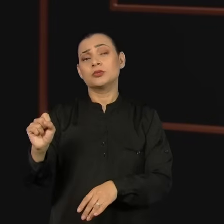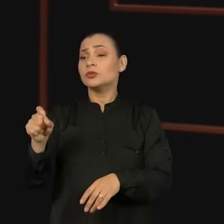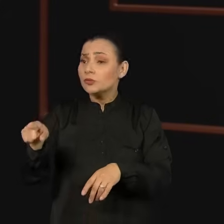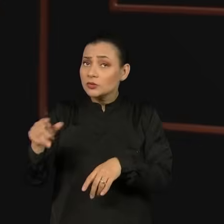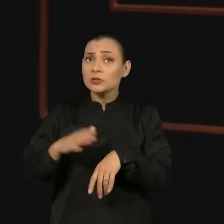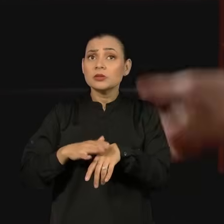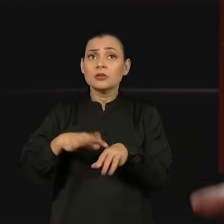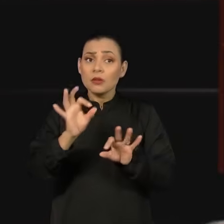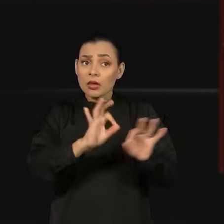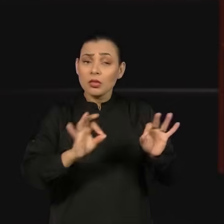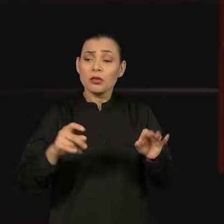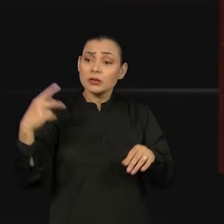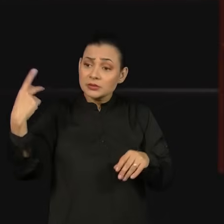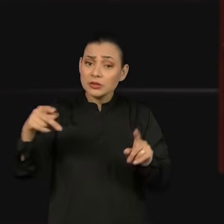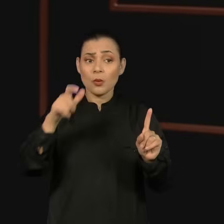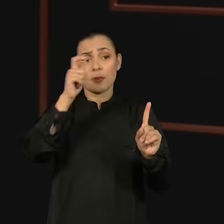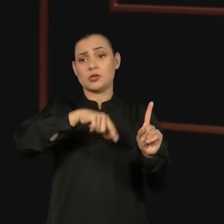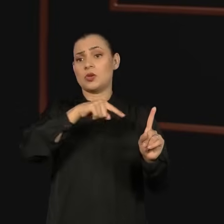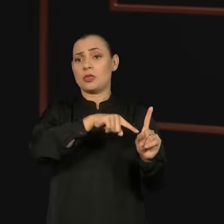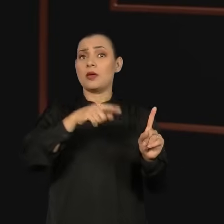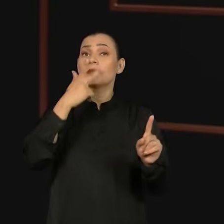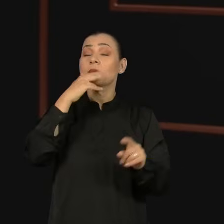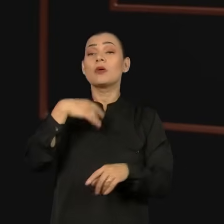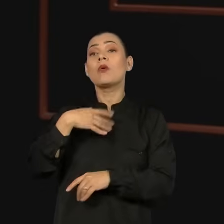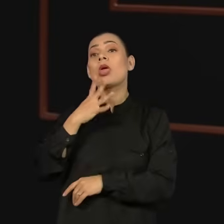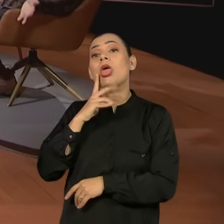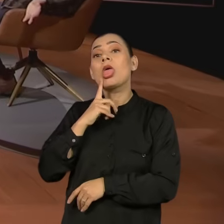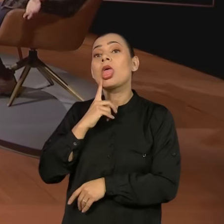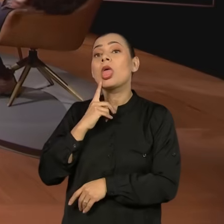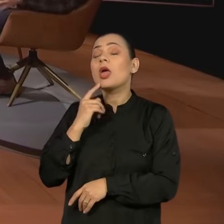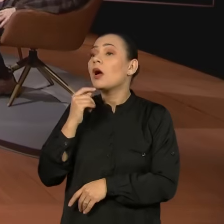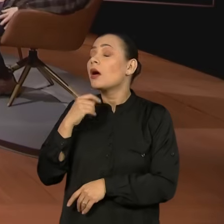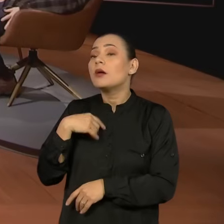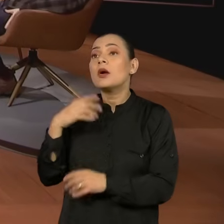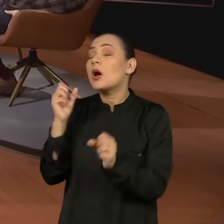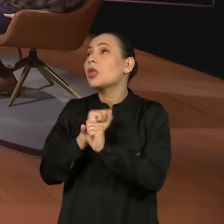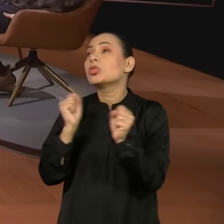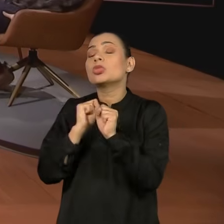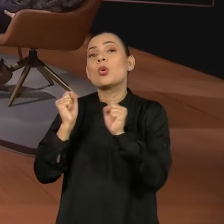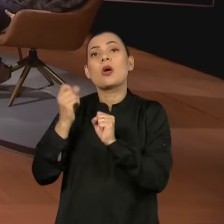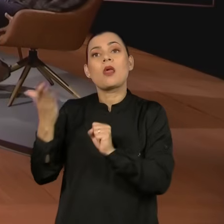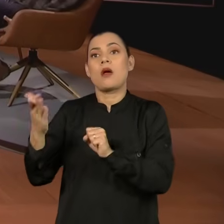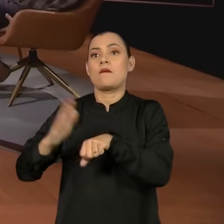sabe? Faça o seu personagem. Porque eu ficava assim assistindo, entendeu? Eu era fã dele, né?